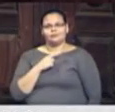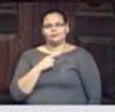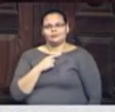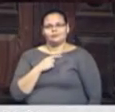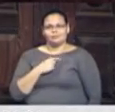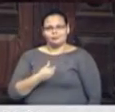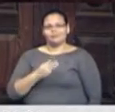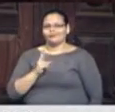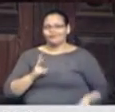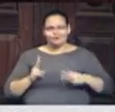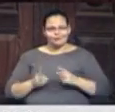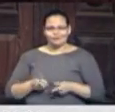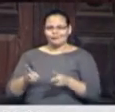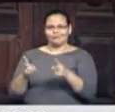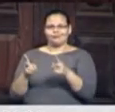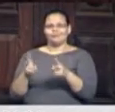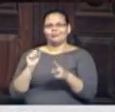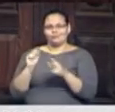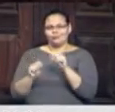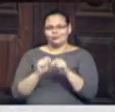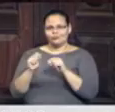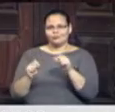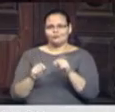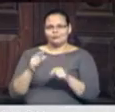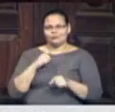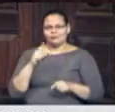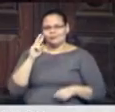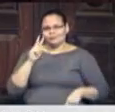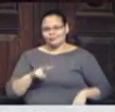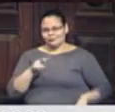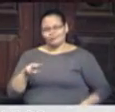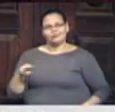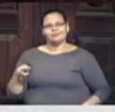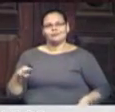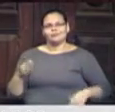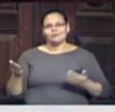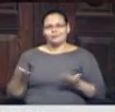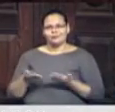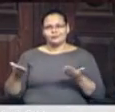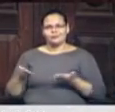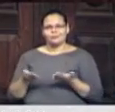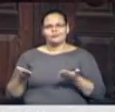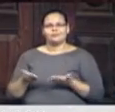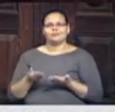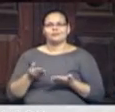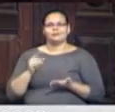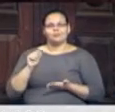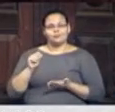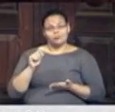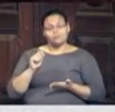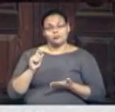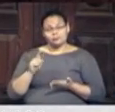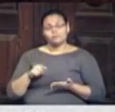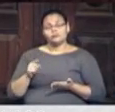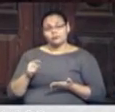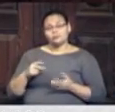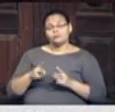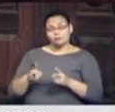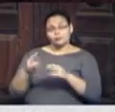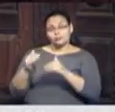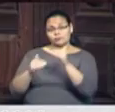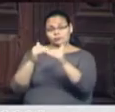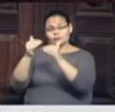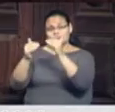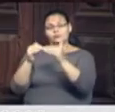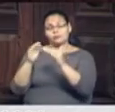há uma continuidade. O que está se assistindo hoje em dia, nada mais, nada menos do que a continuidade desse processo